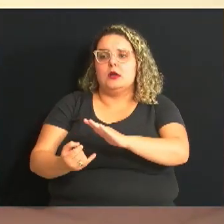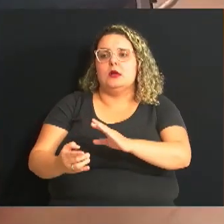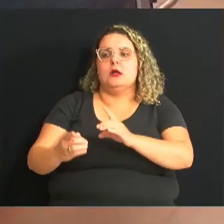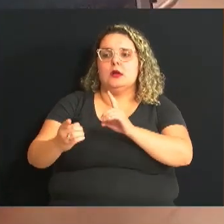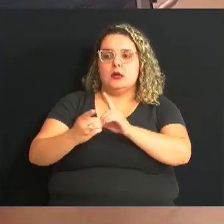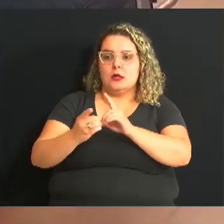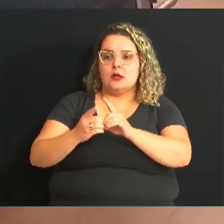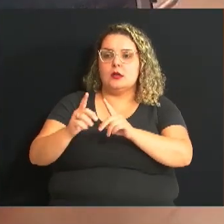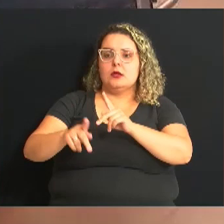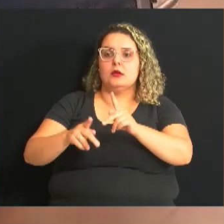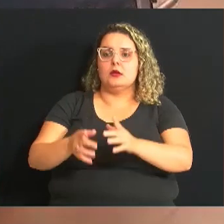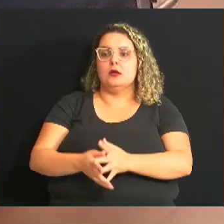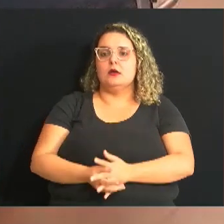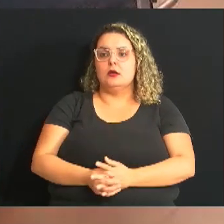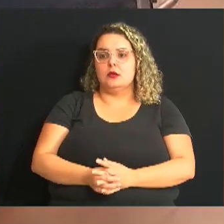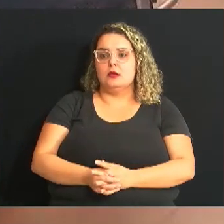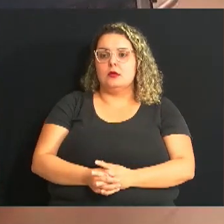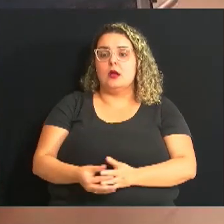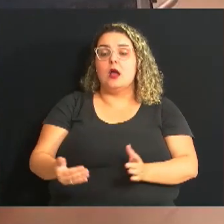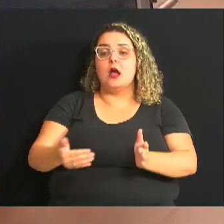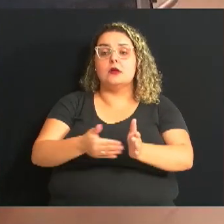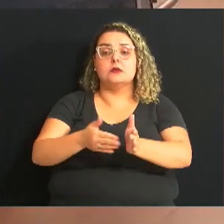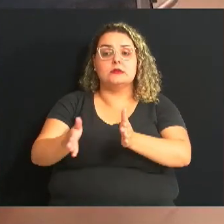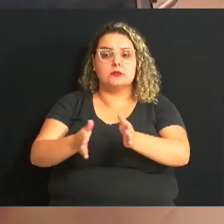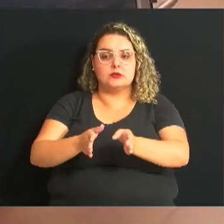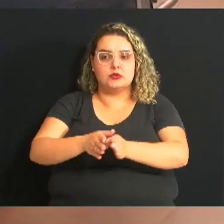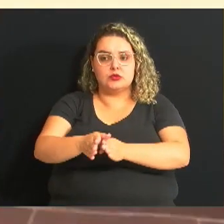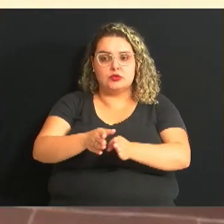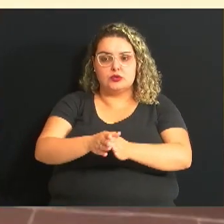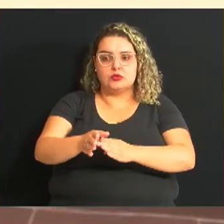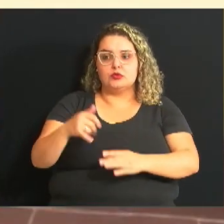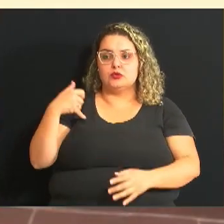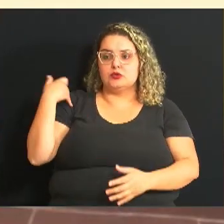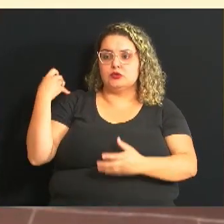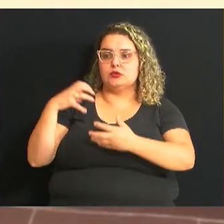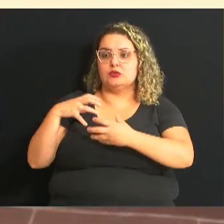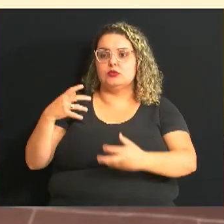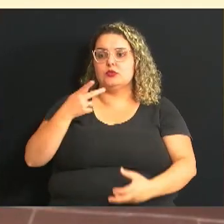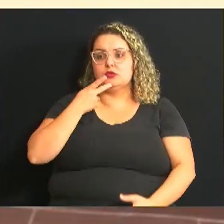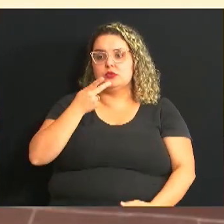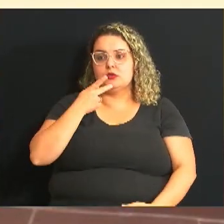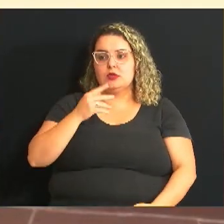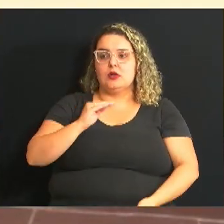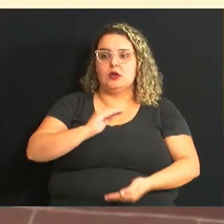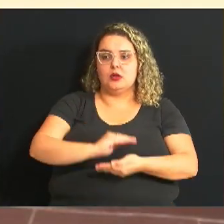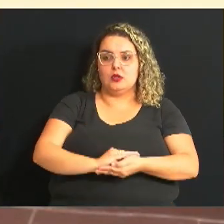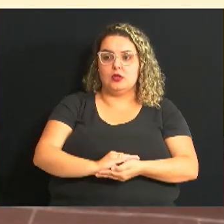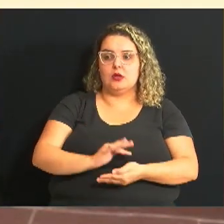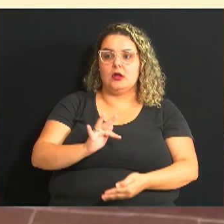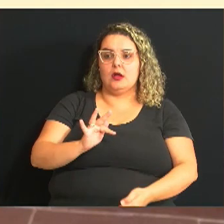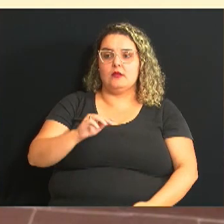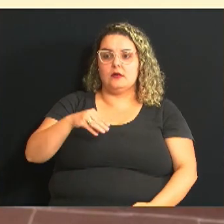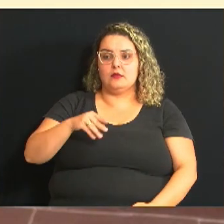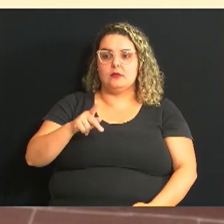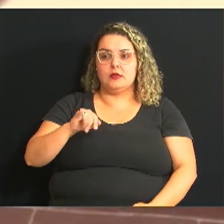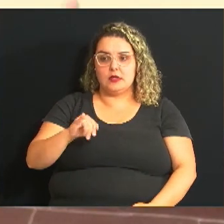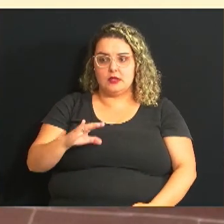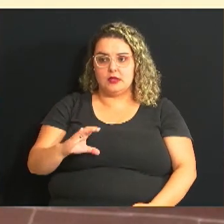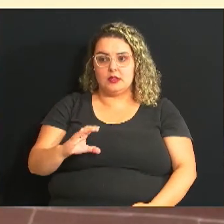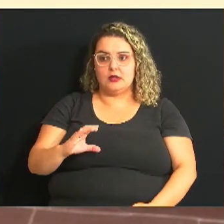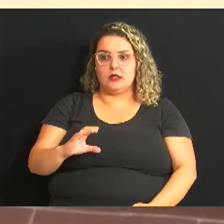público? Até o momento, o Conselho Municipal do Idoso, a gente fala que o fundo do FMPIC, ele